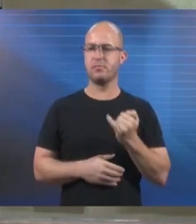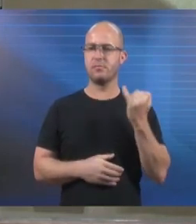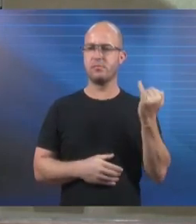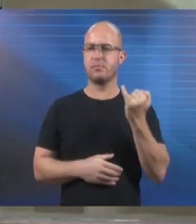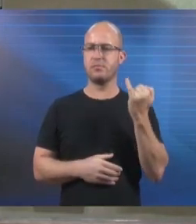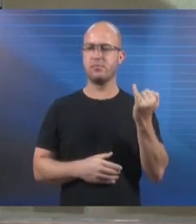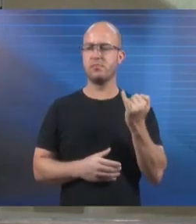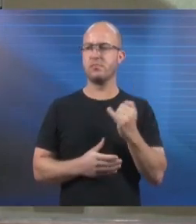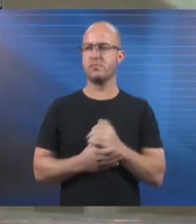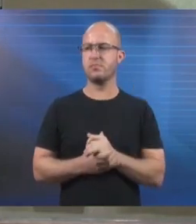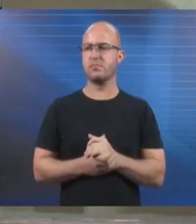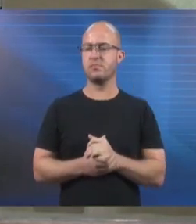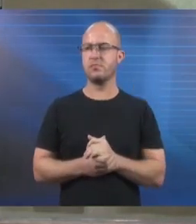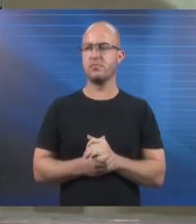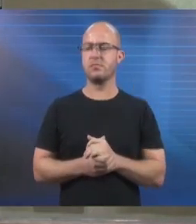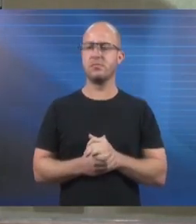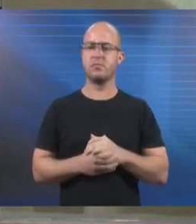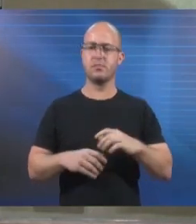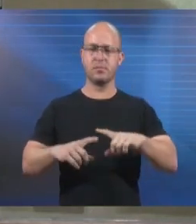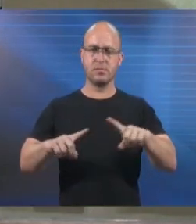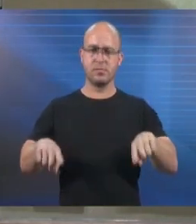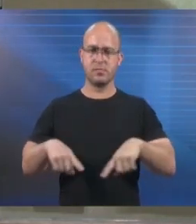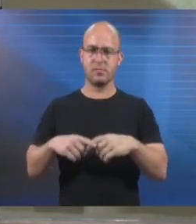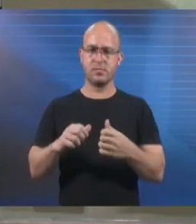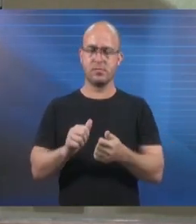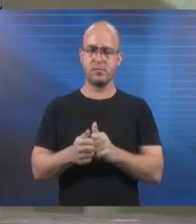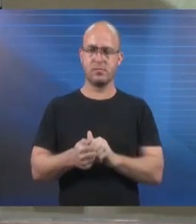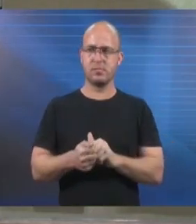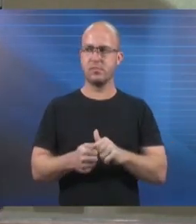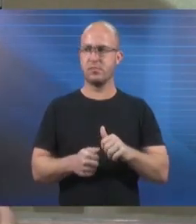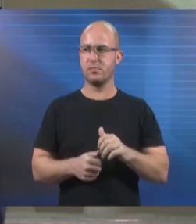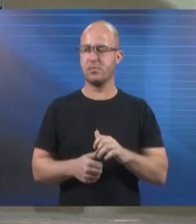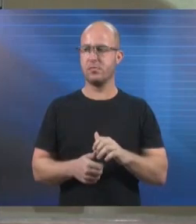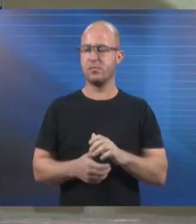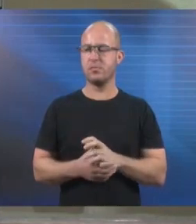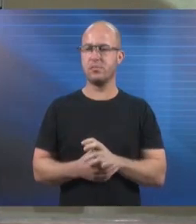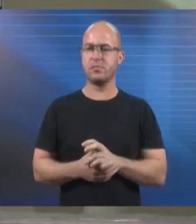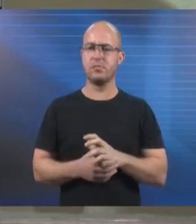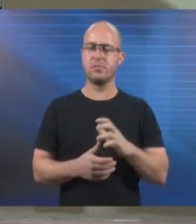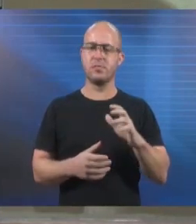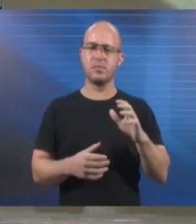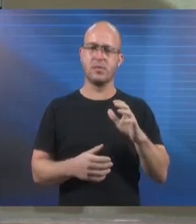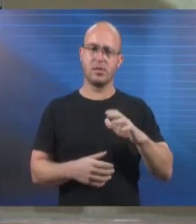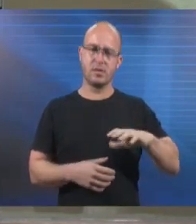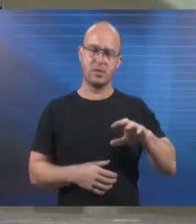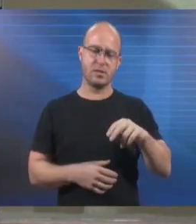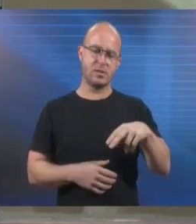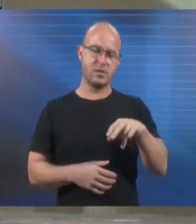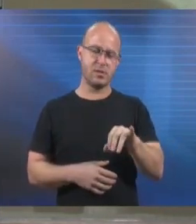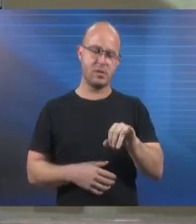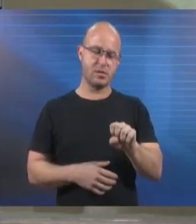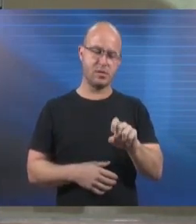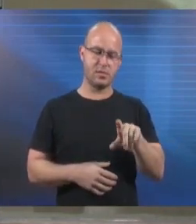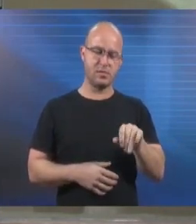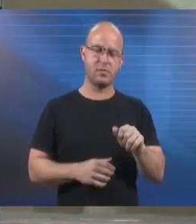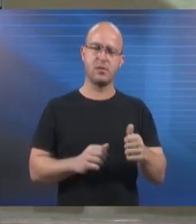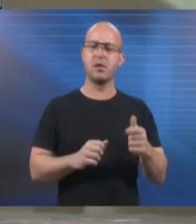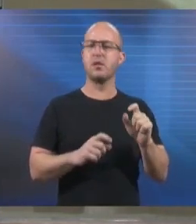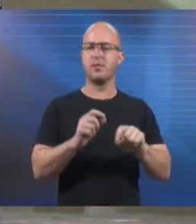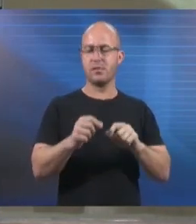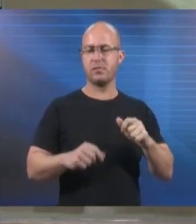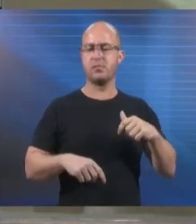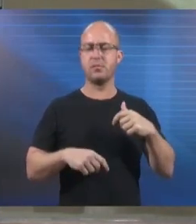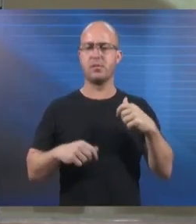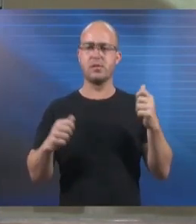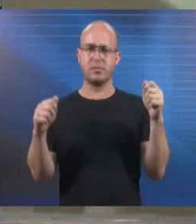construir uma quadra poliesportiva na na zona rural de Nis Floresta isso vai promover atividade física lazer e inclusão